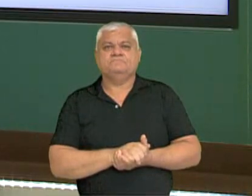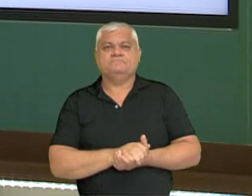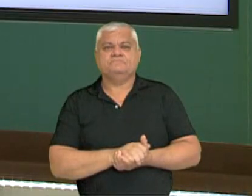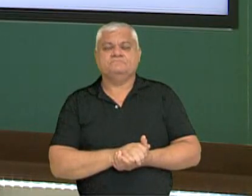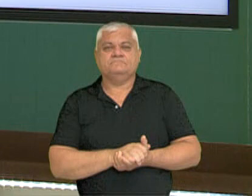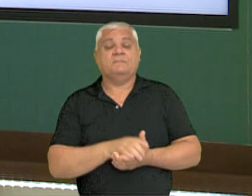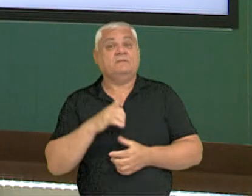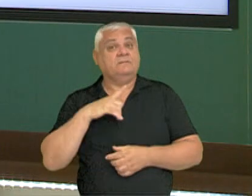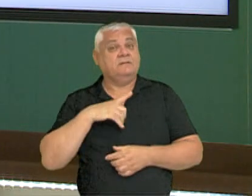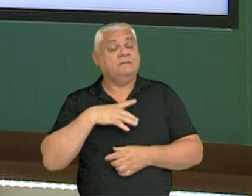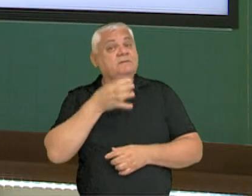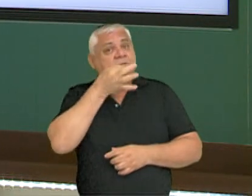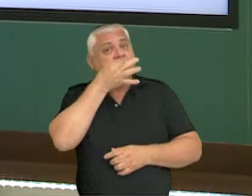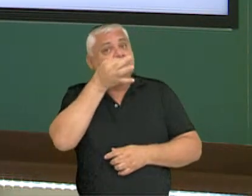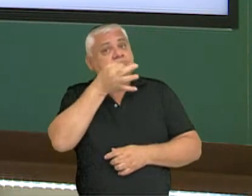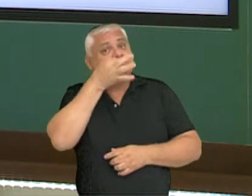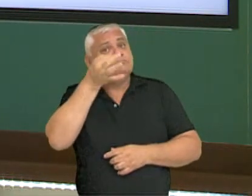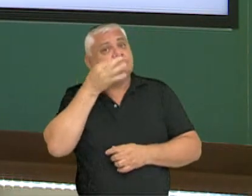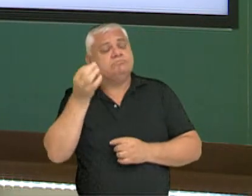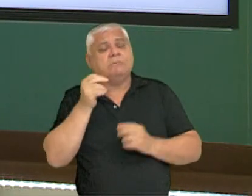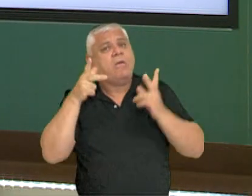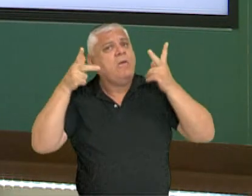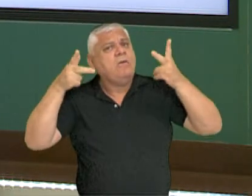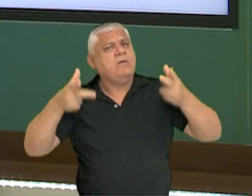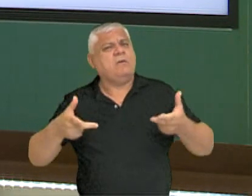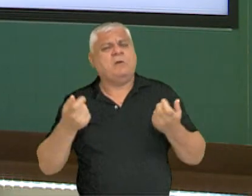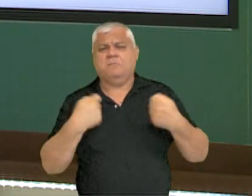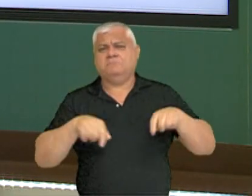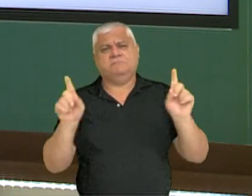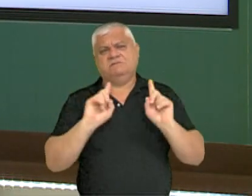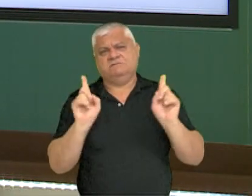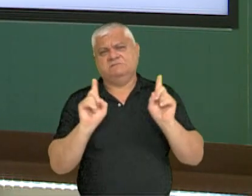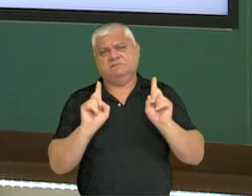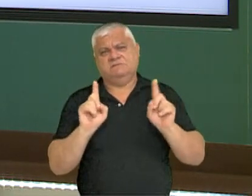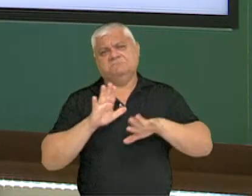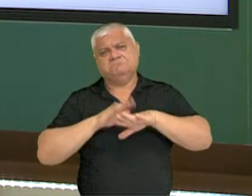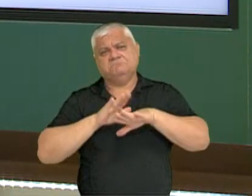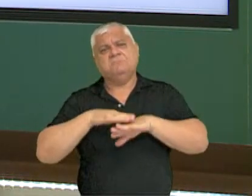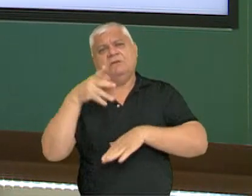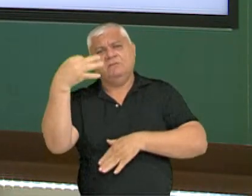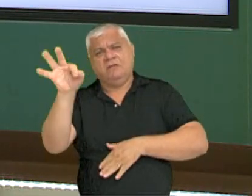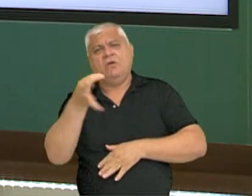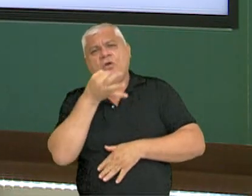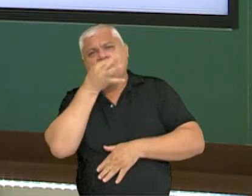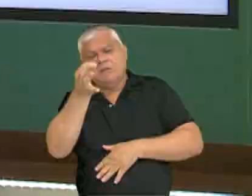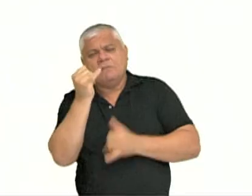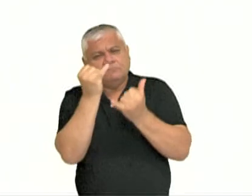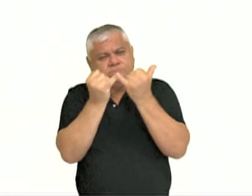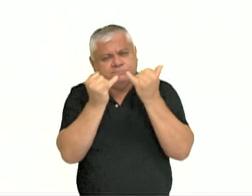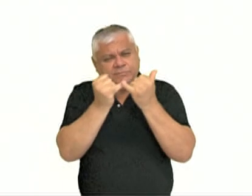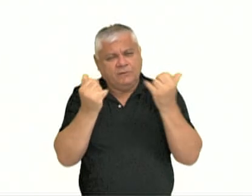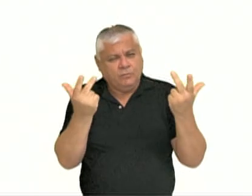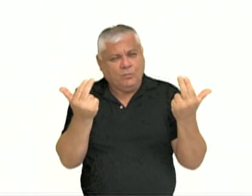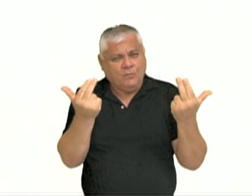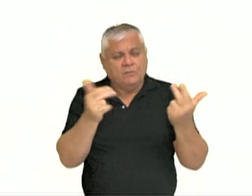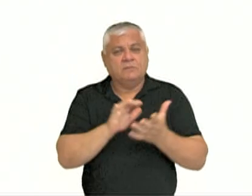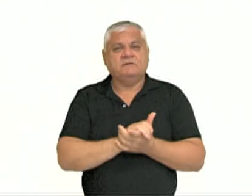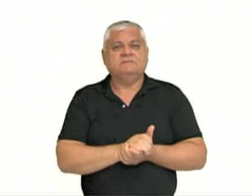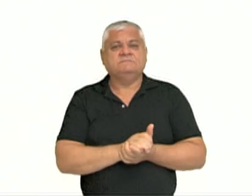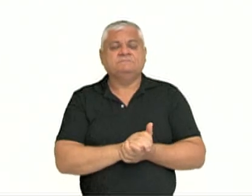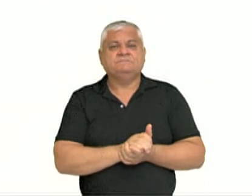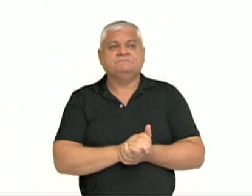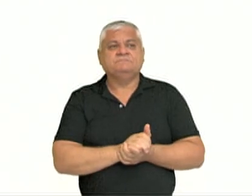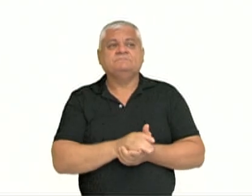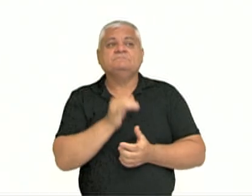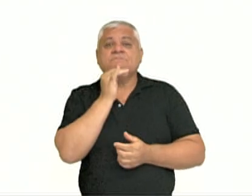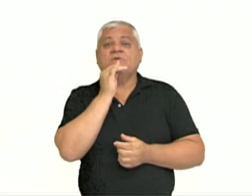tenho aqui uma sugestão. Não precisava ser exatamente dessa forma, mas aproximadamente. Olha lá. Então, por que